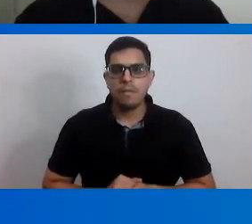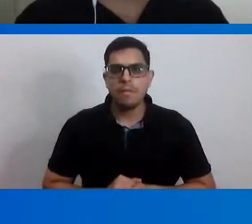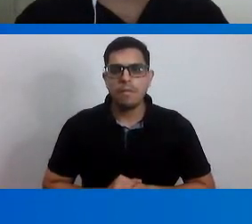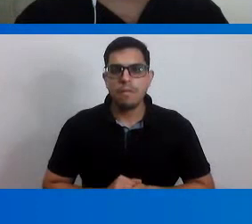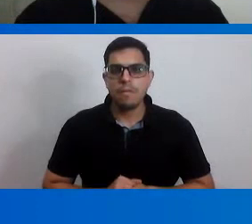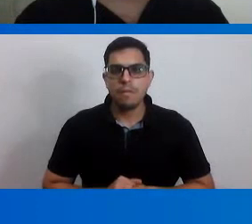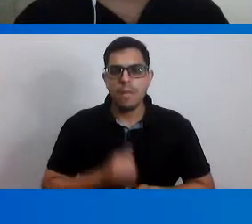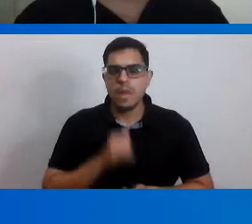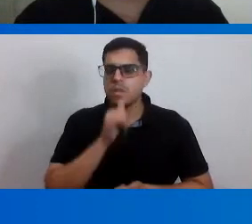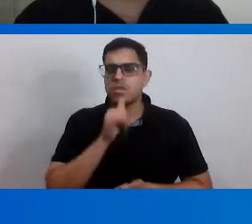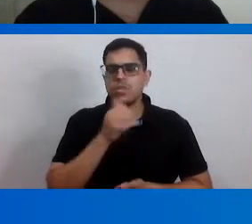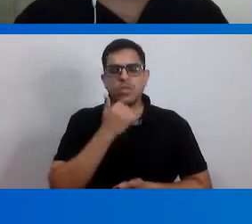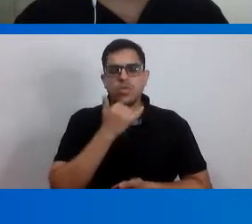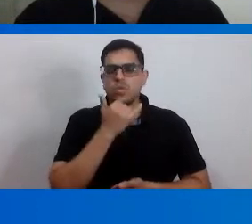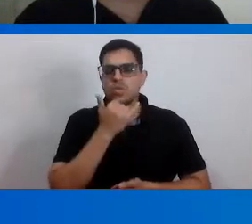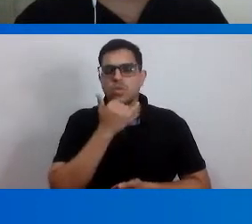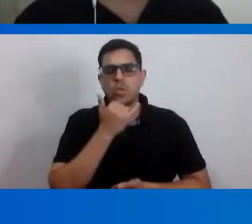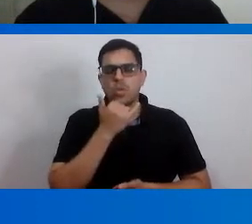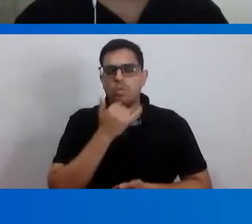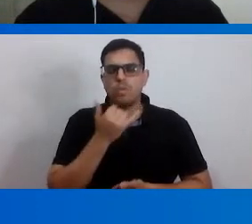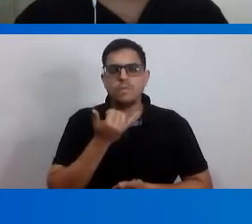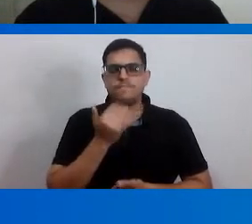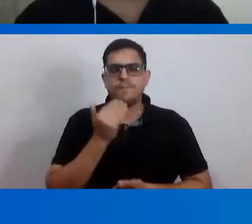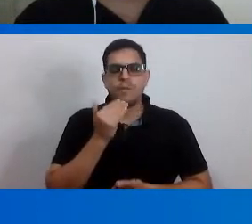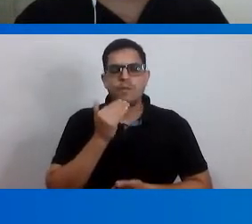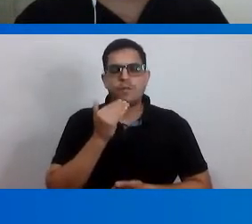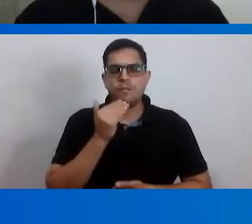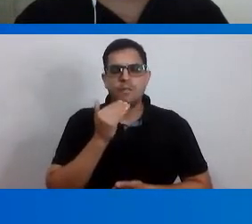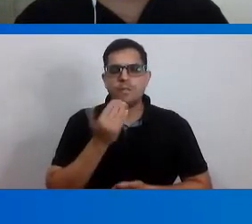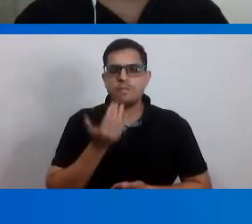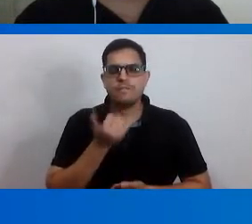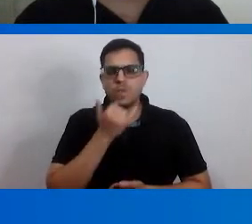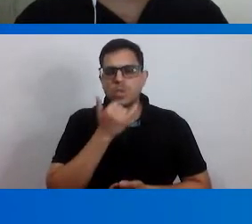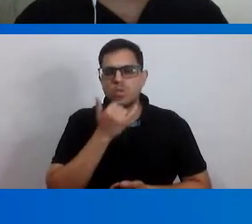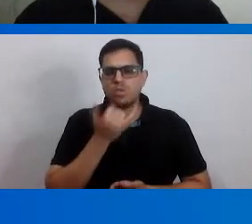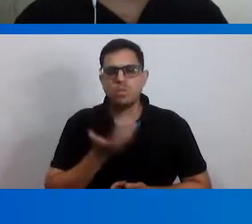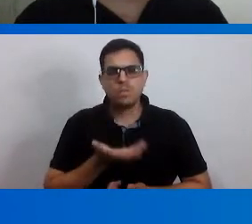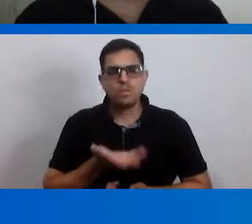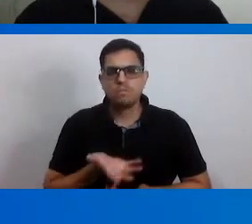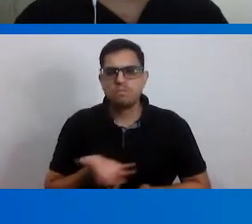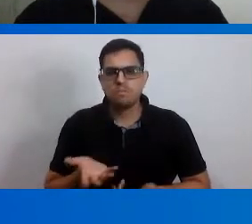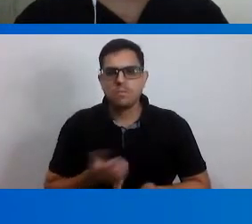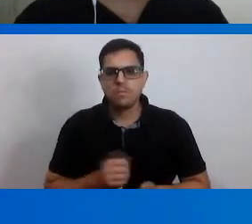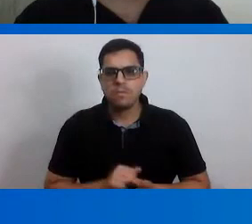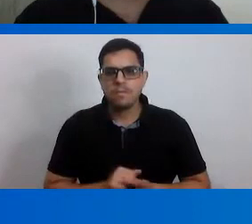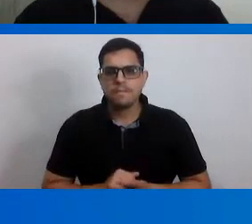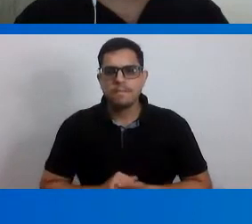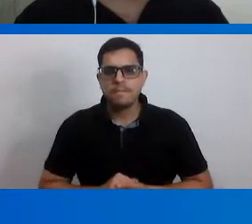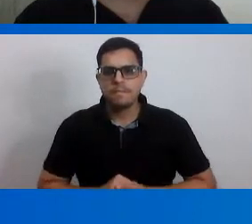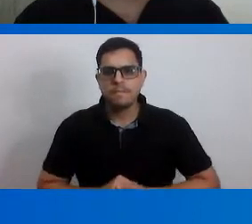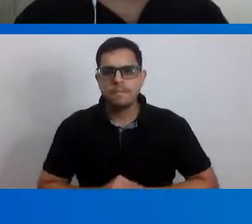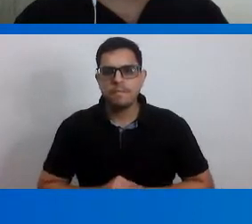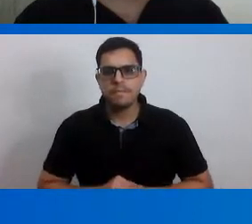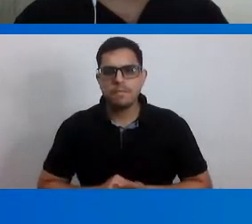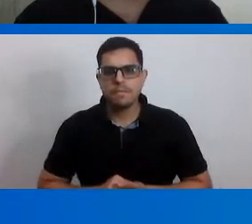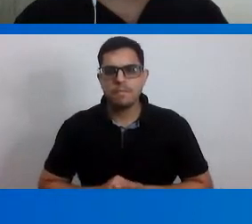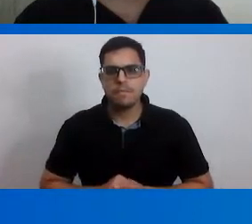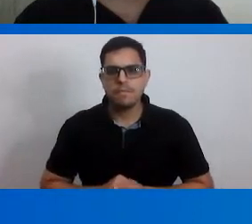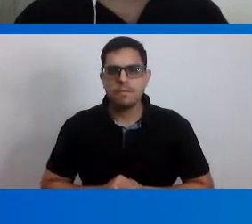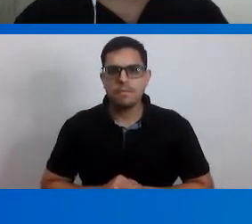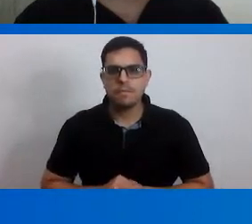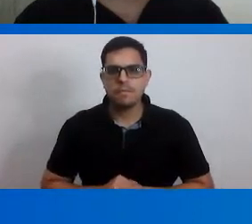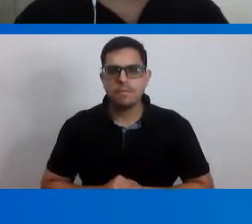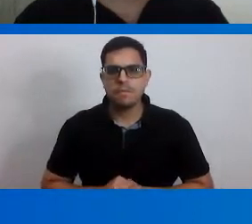virtualização da sua aula traz uma identidade muito muito próxima da educação presencial mesmo